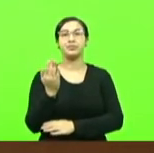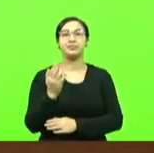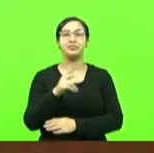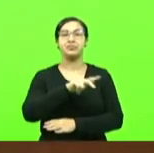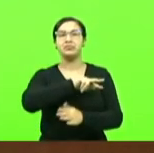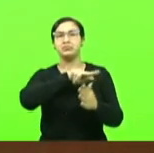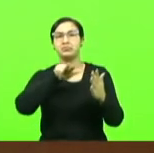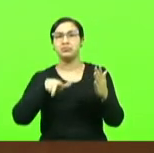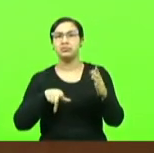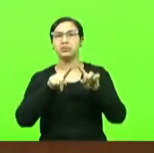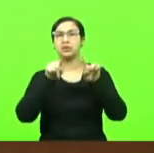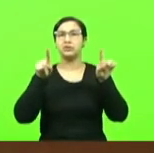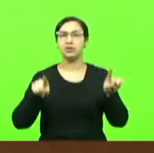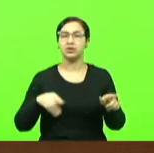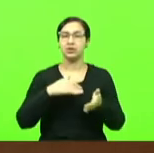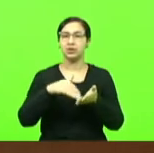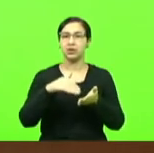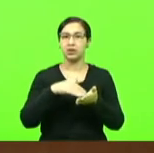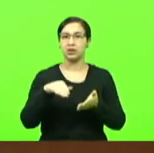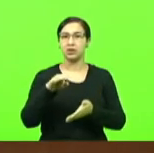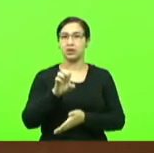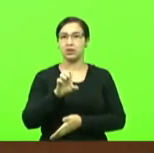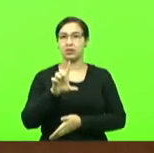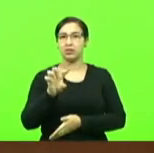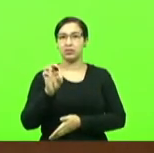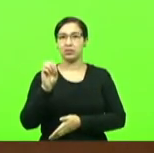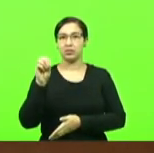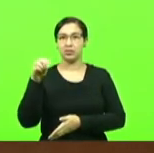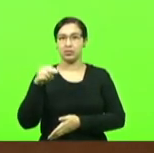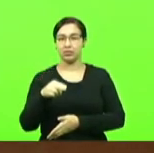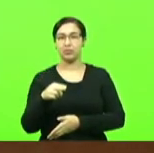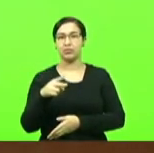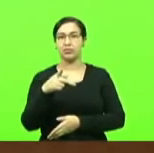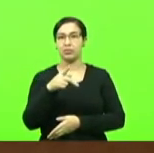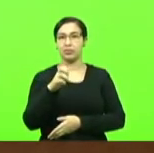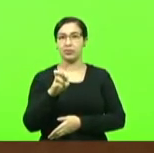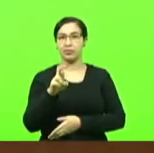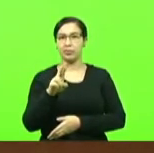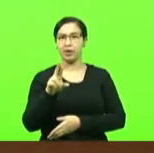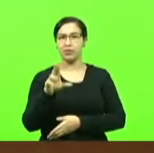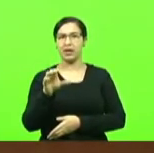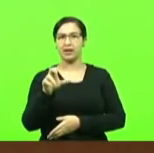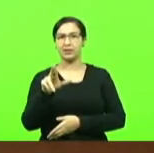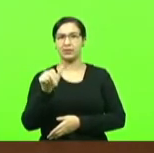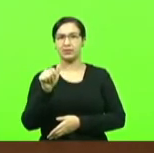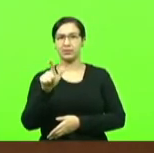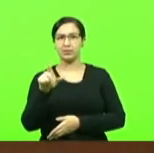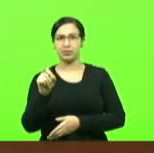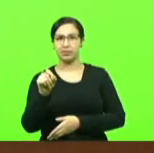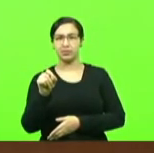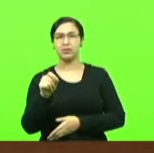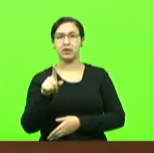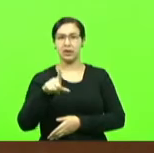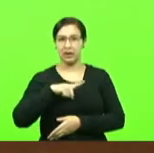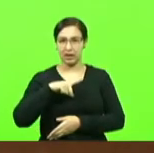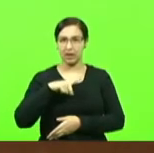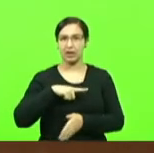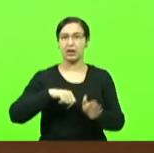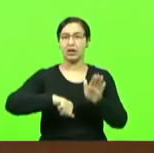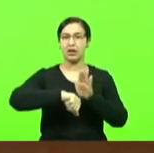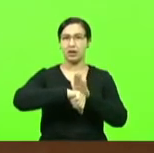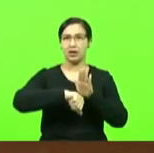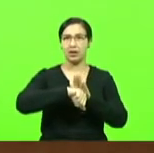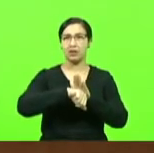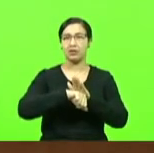servidores, incluindo o secretário Elton, por peculato culposo, ou seja, houve crime, mas sem confirmação de resultado.